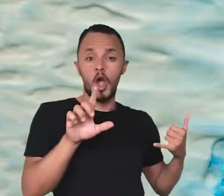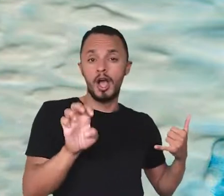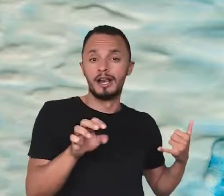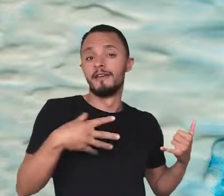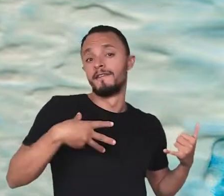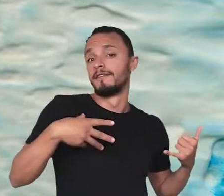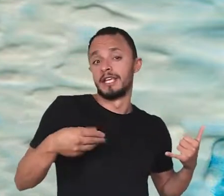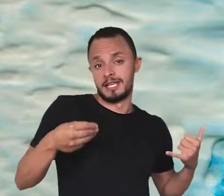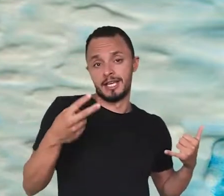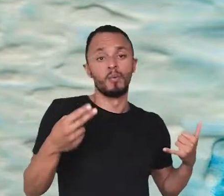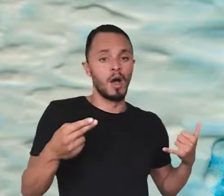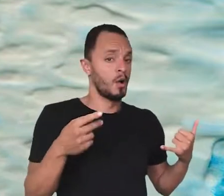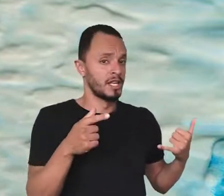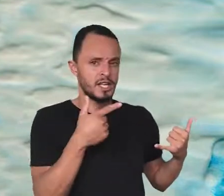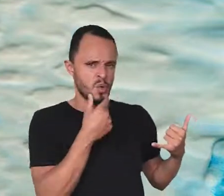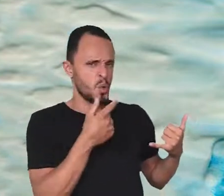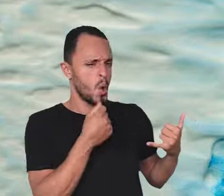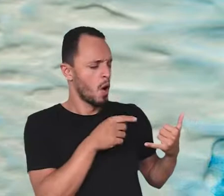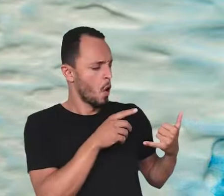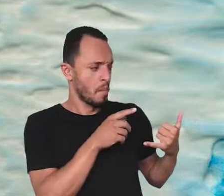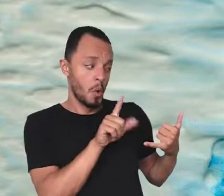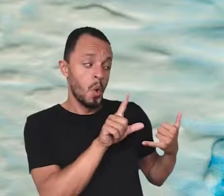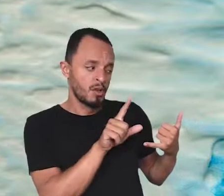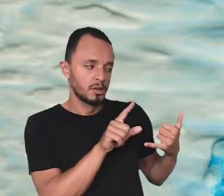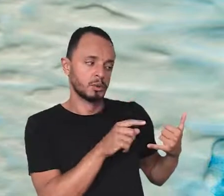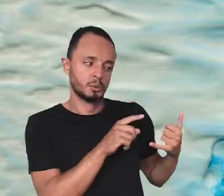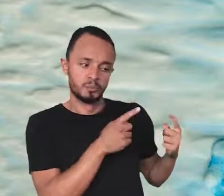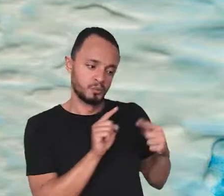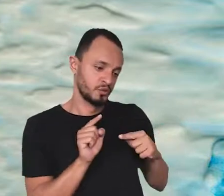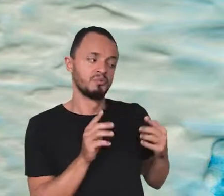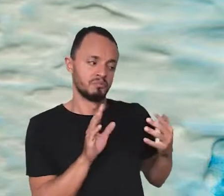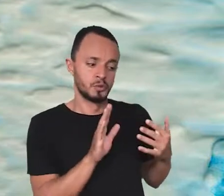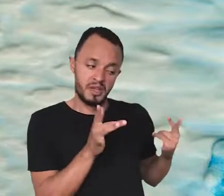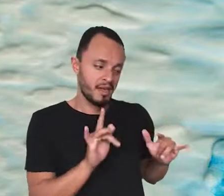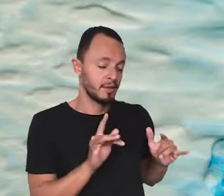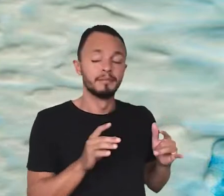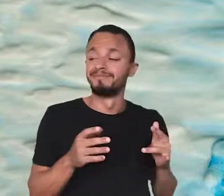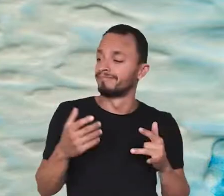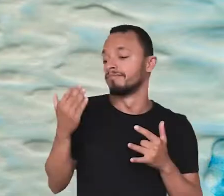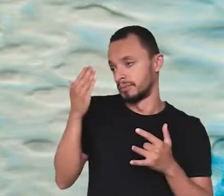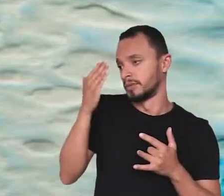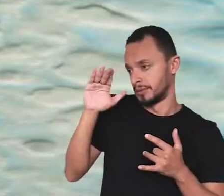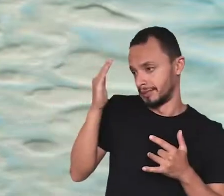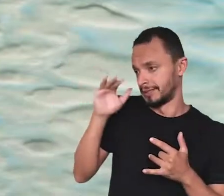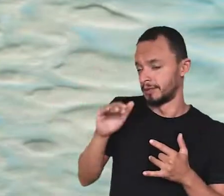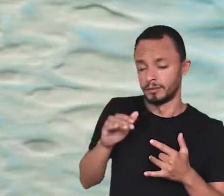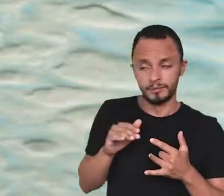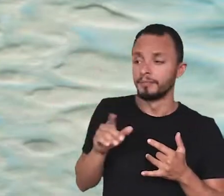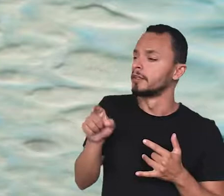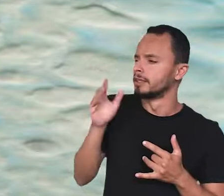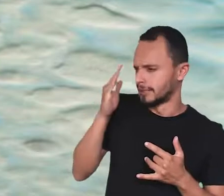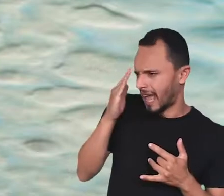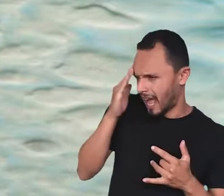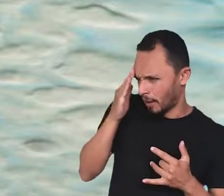filha pra mim. E não quero que nenhum engraçadinho se coloque no caminho dela. Eu entendo. A senhora sabe de alguma coisa? Ô, meu